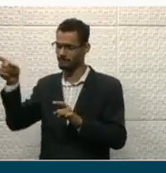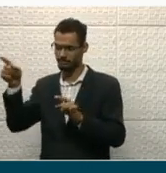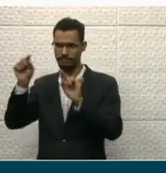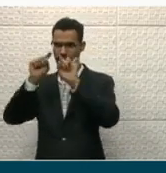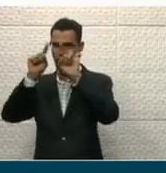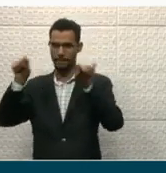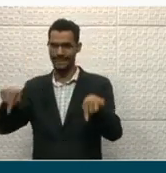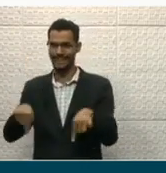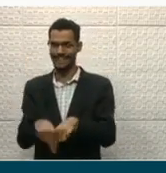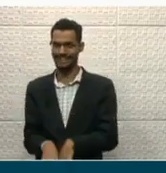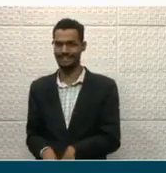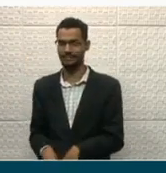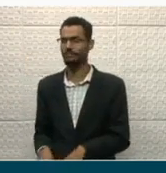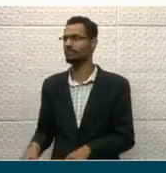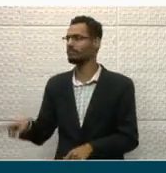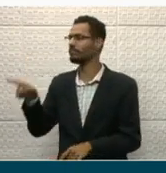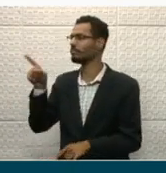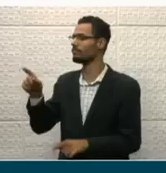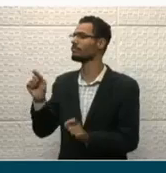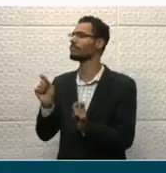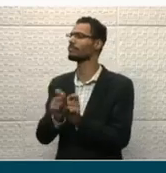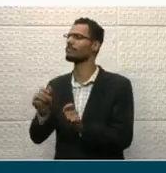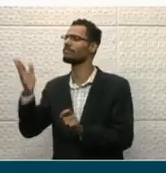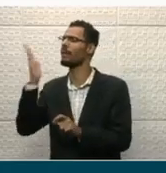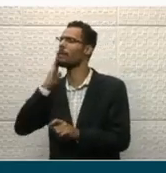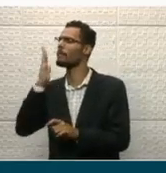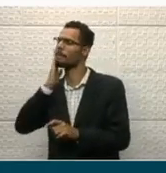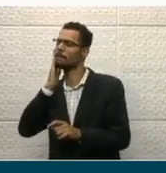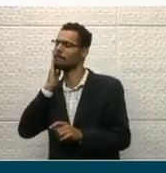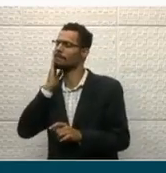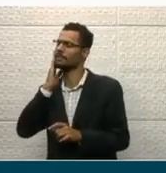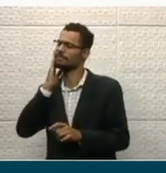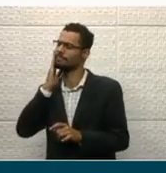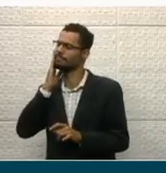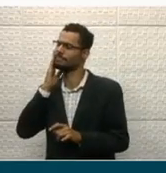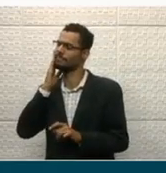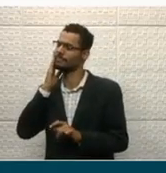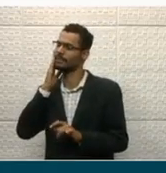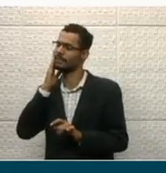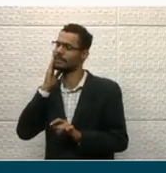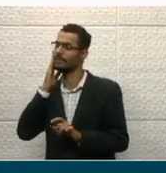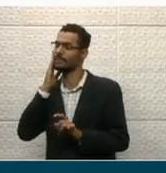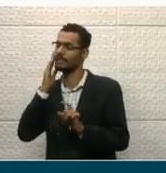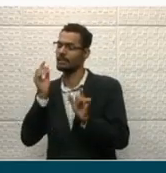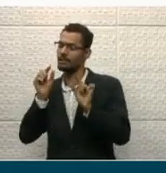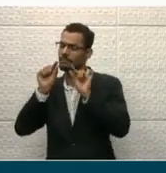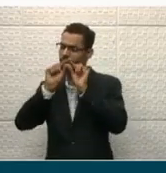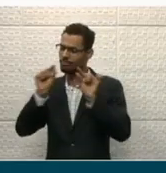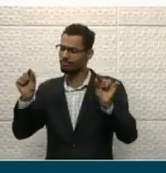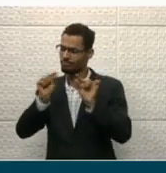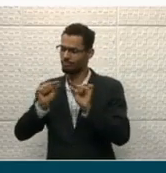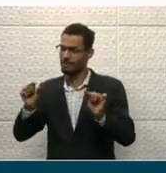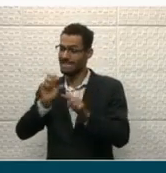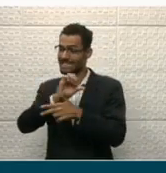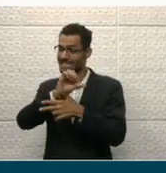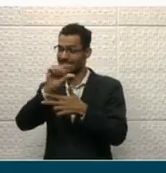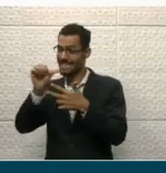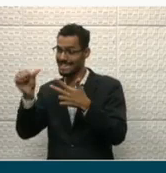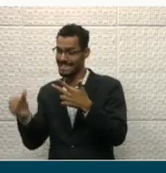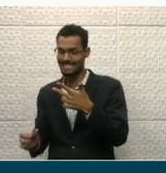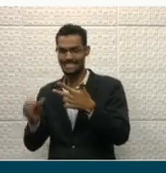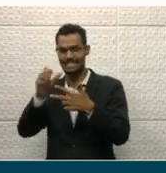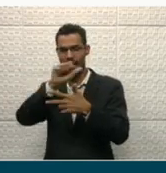matriz. Então, nós precisamos identificar estas 6 entradas que irão compor a matriz da